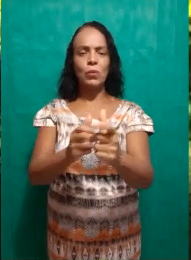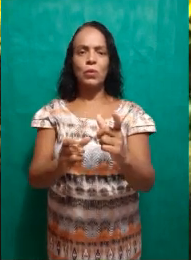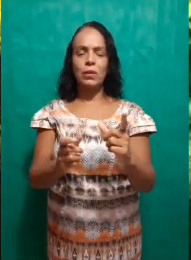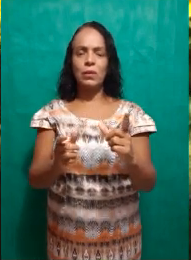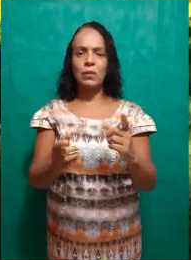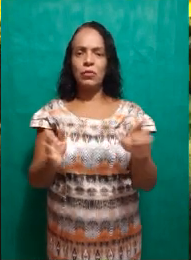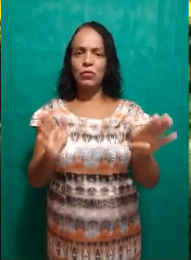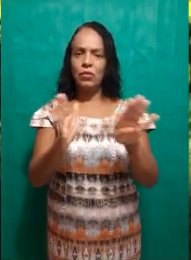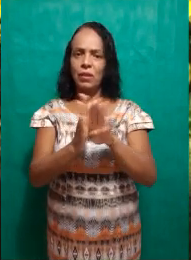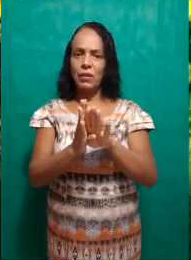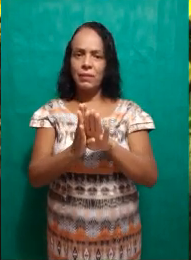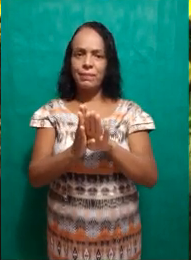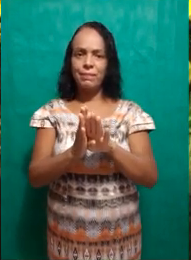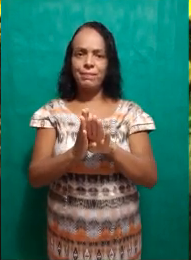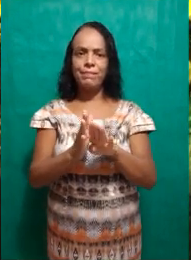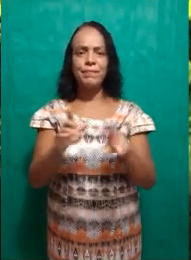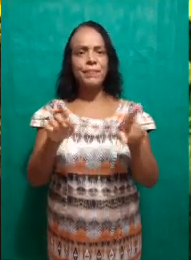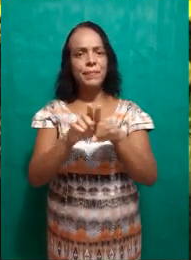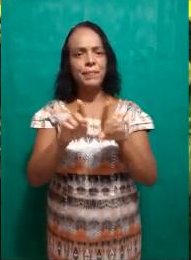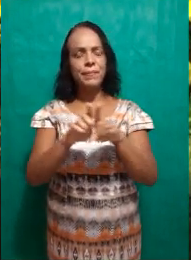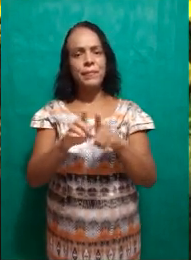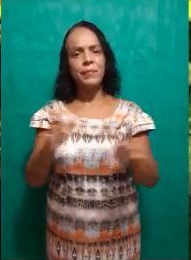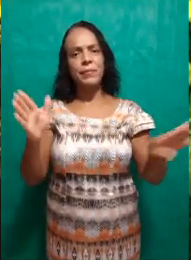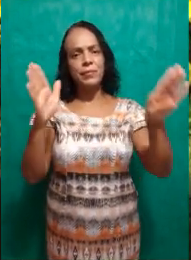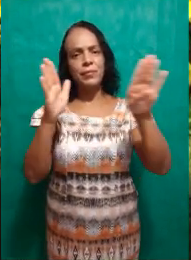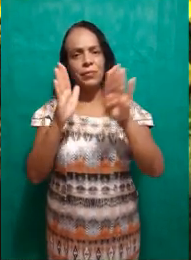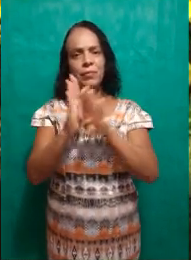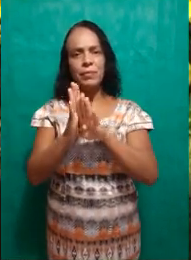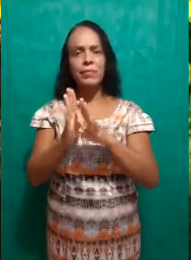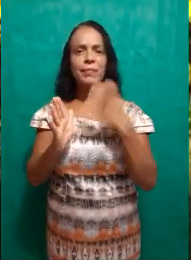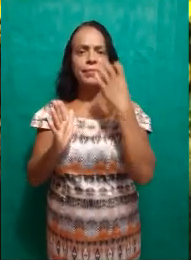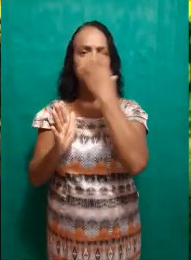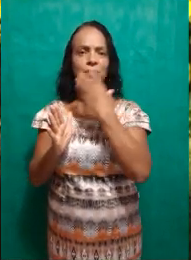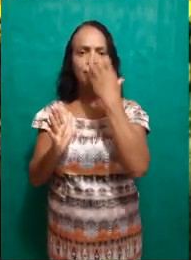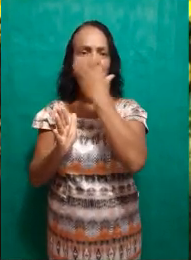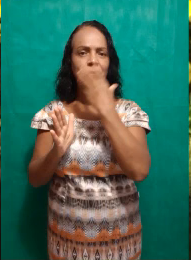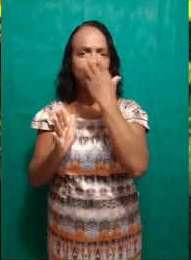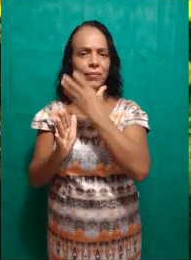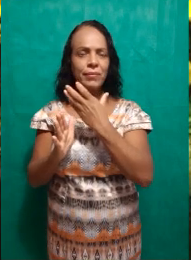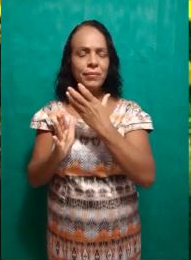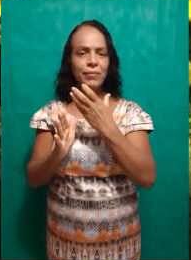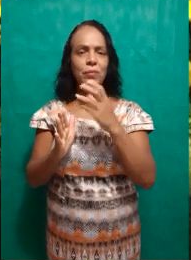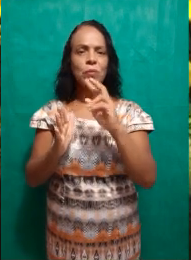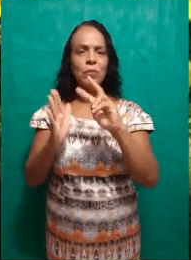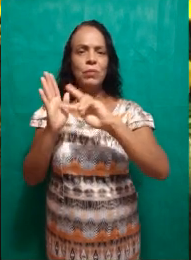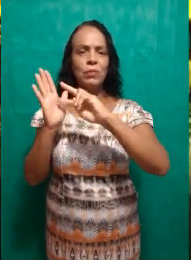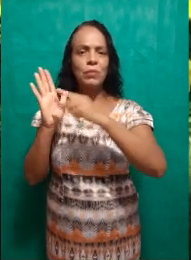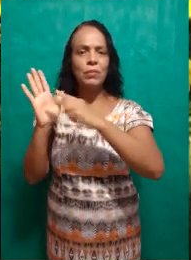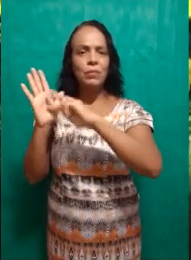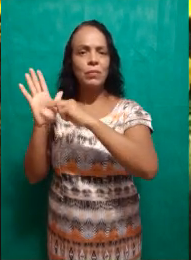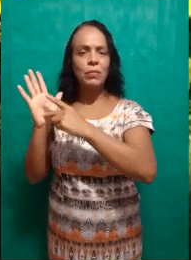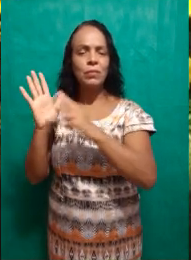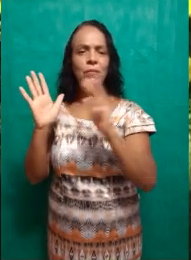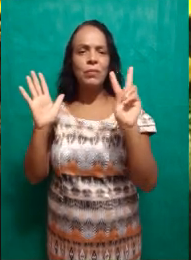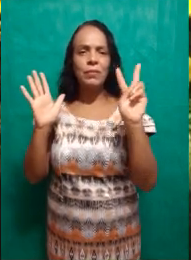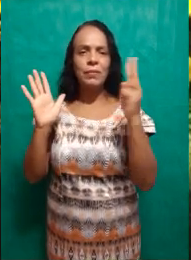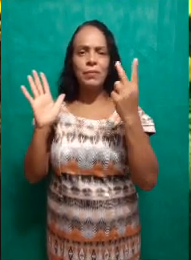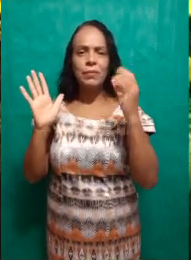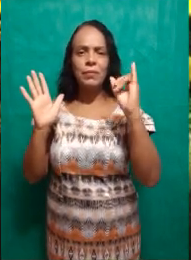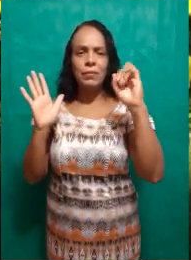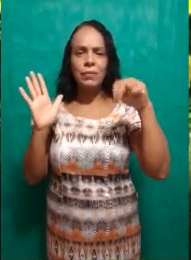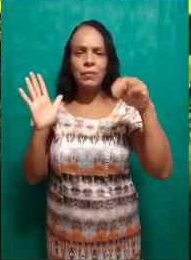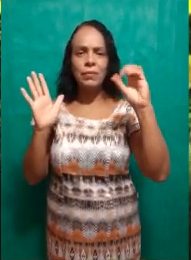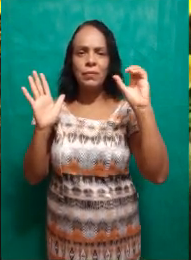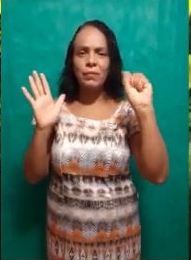um andamento, chegaram os hinos, e no episódio anterior nós falamos